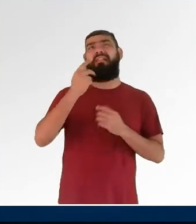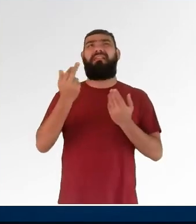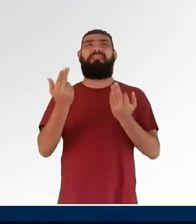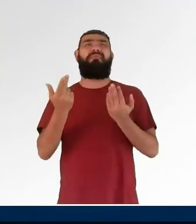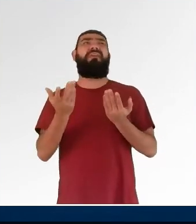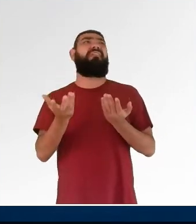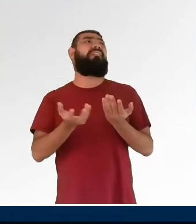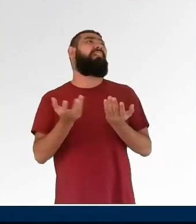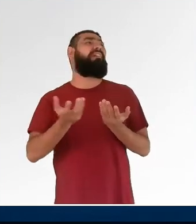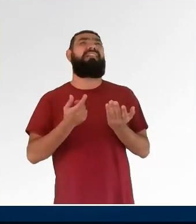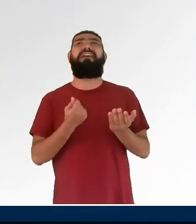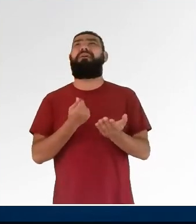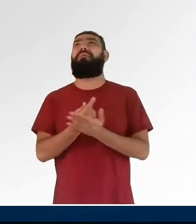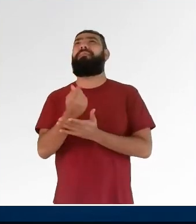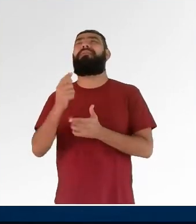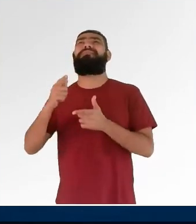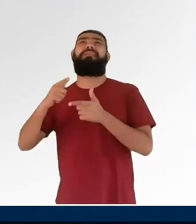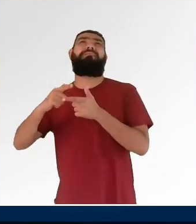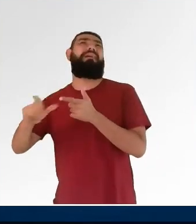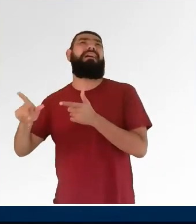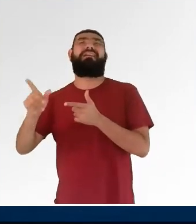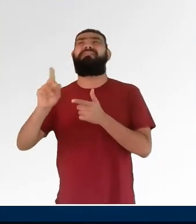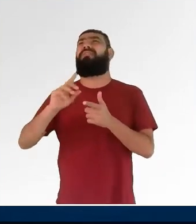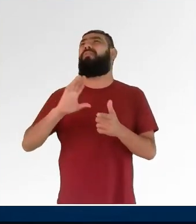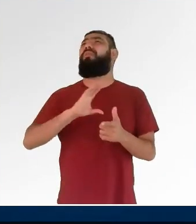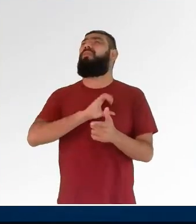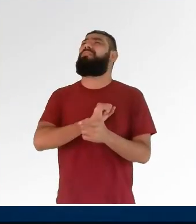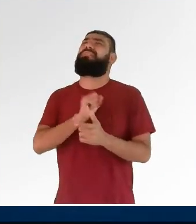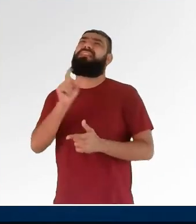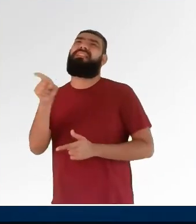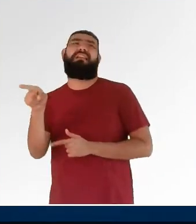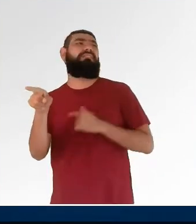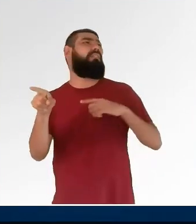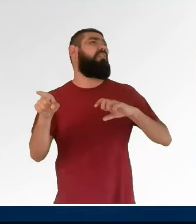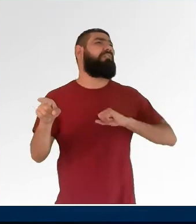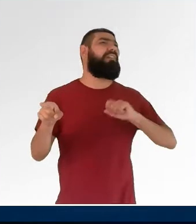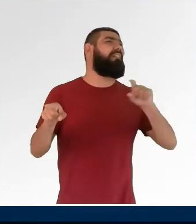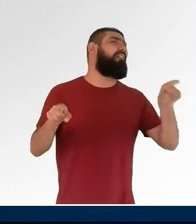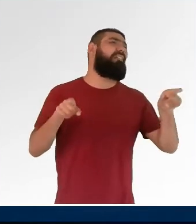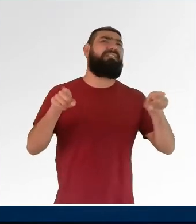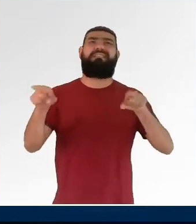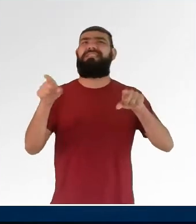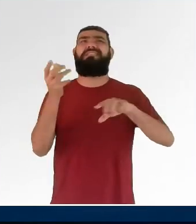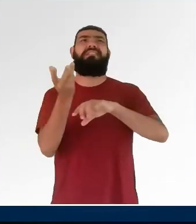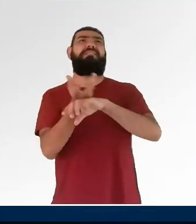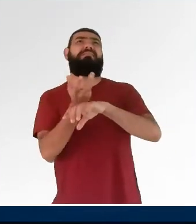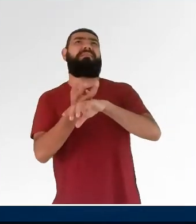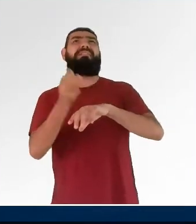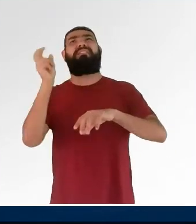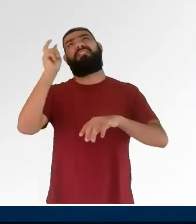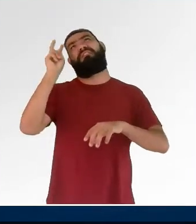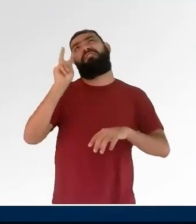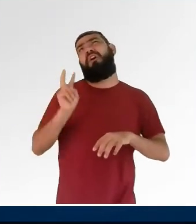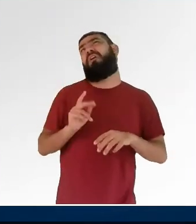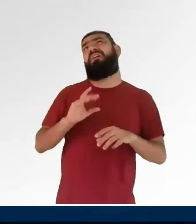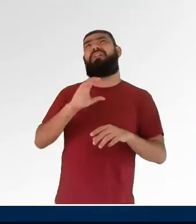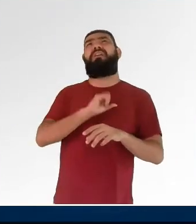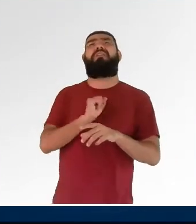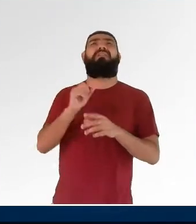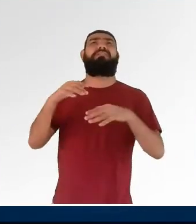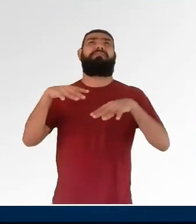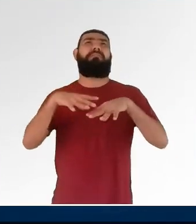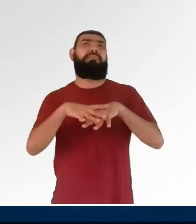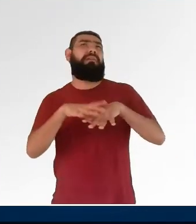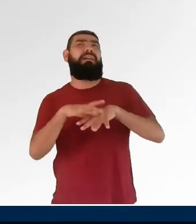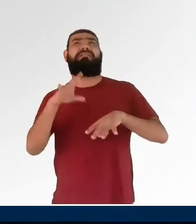comprar um sapato, ou gostar desta ou daquele componente curricular. Eu gosto mais de geografia, eu gosto mais de